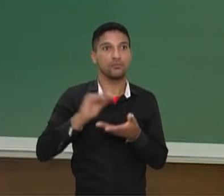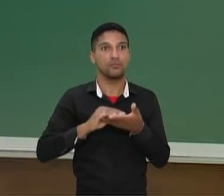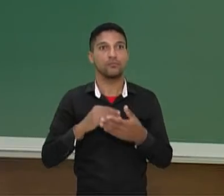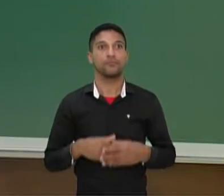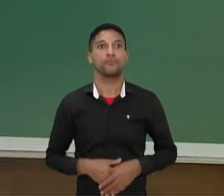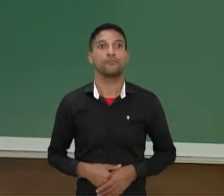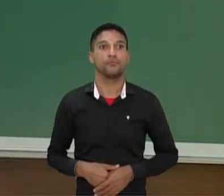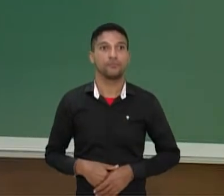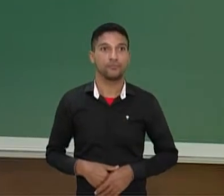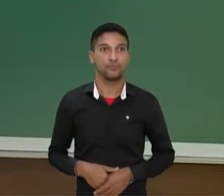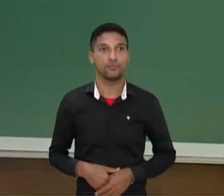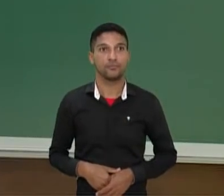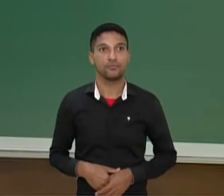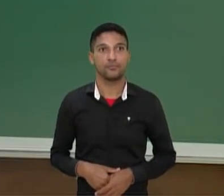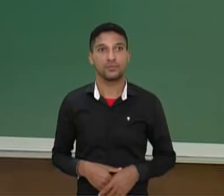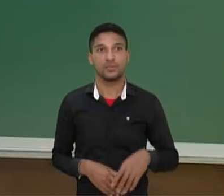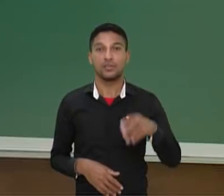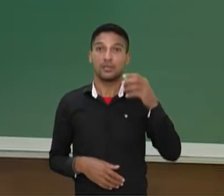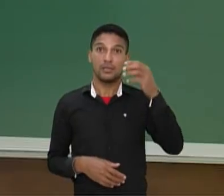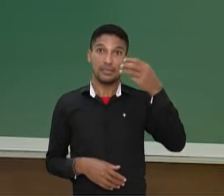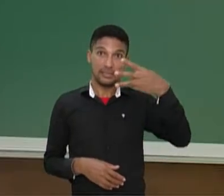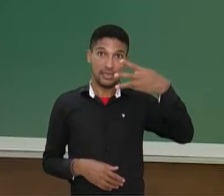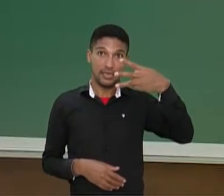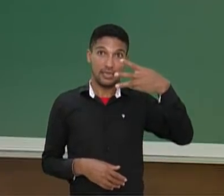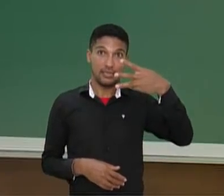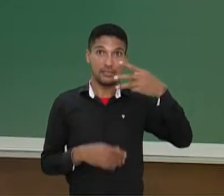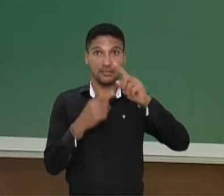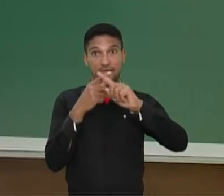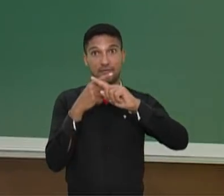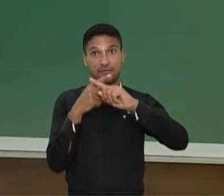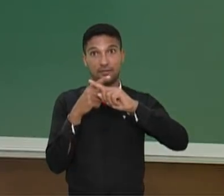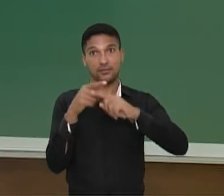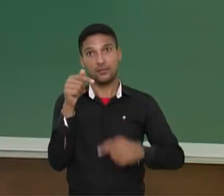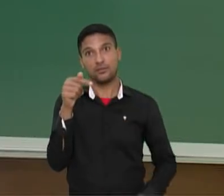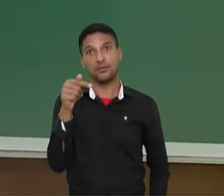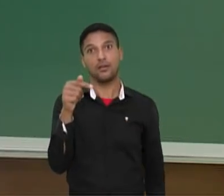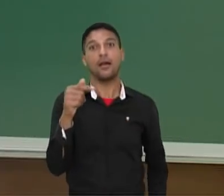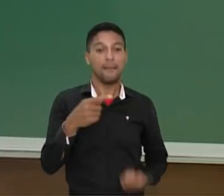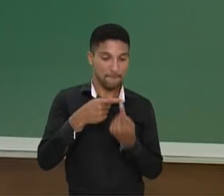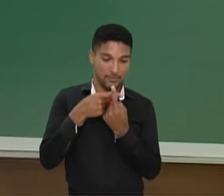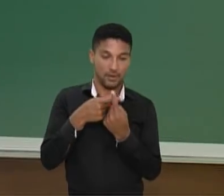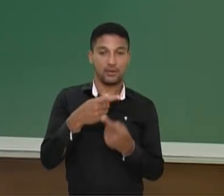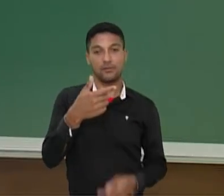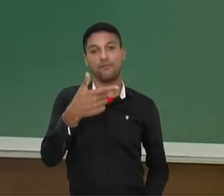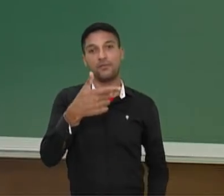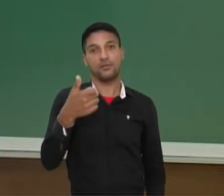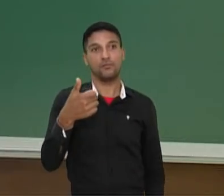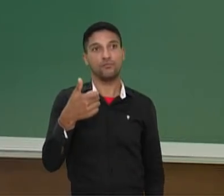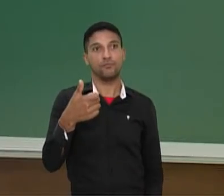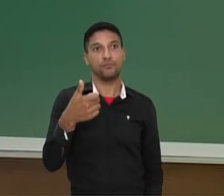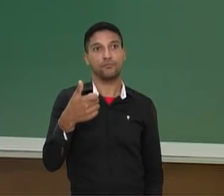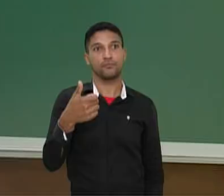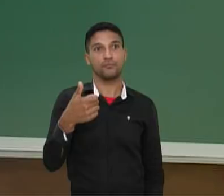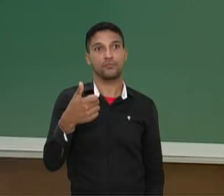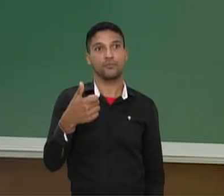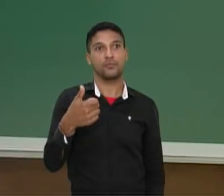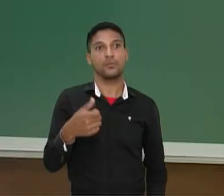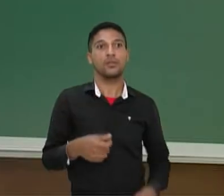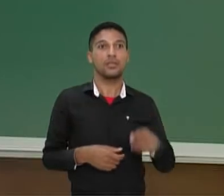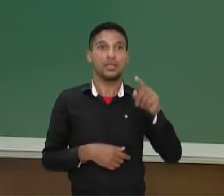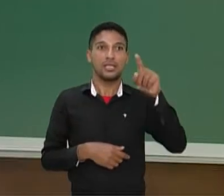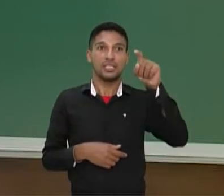que é o segundo. Mais 3 vezes 7, mais 21. Nada de x vezes